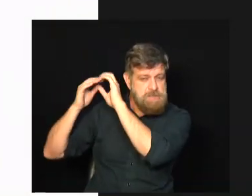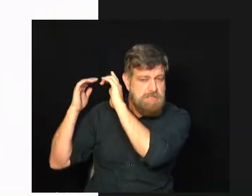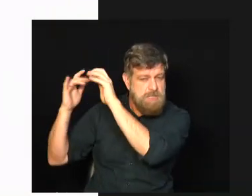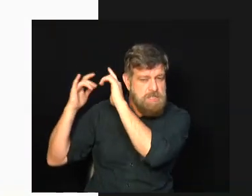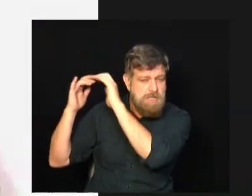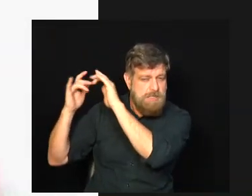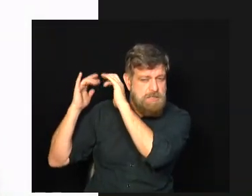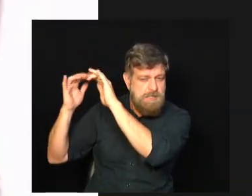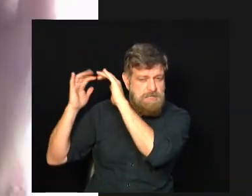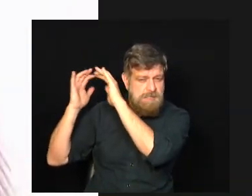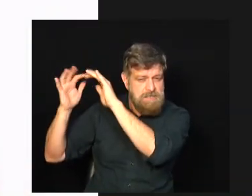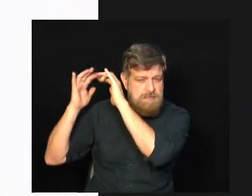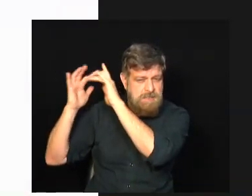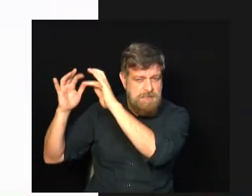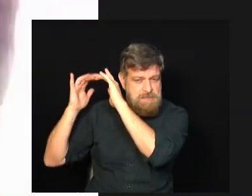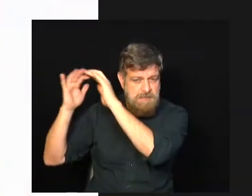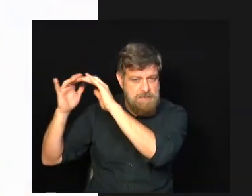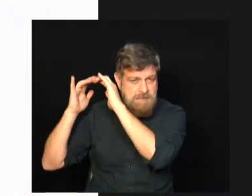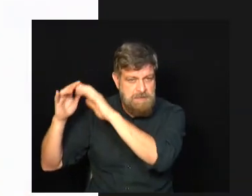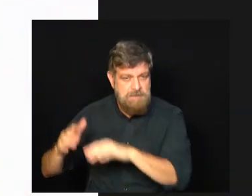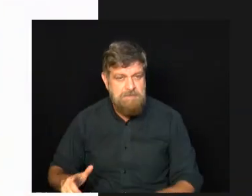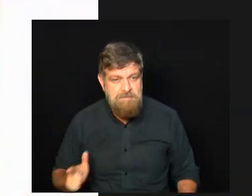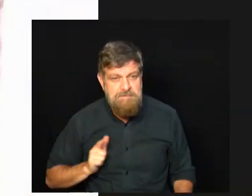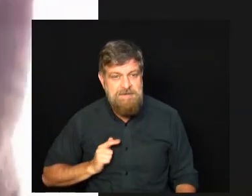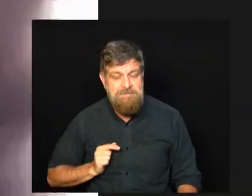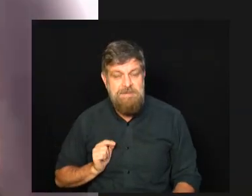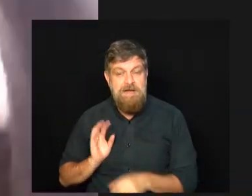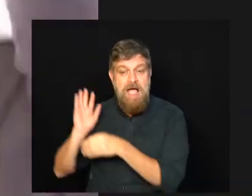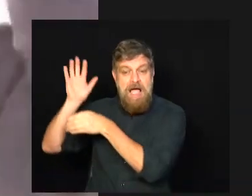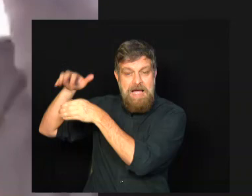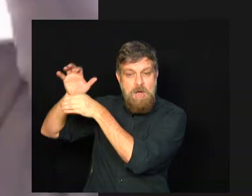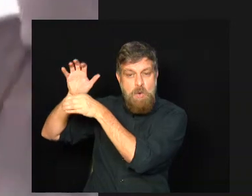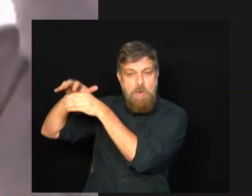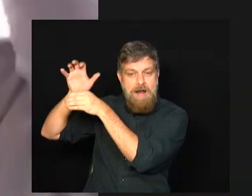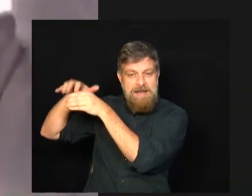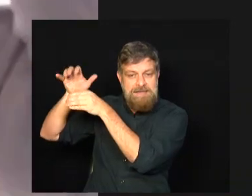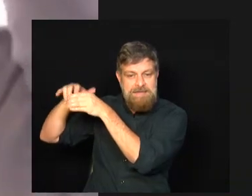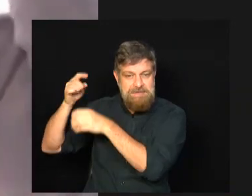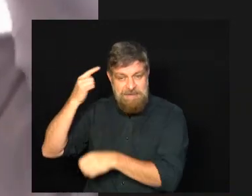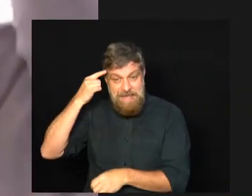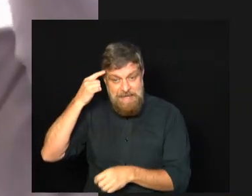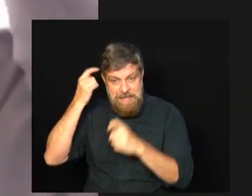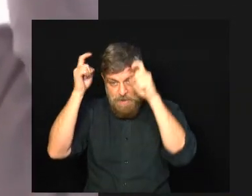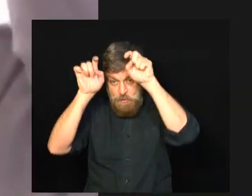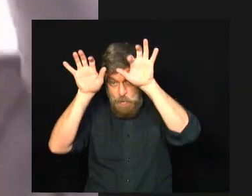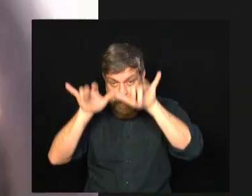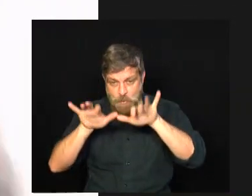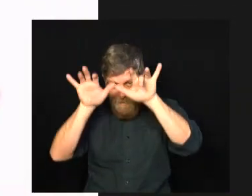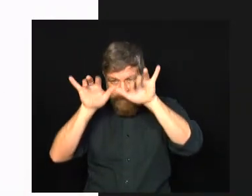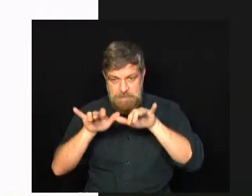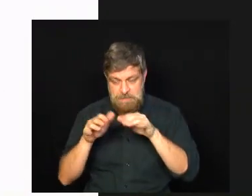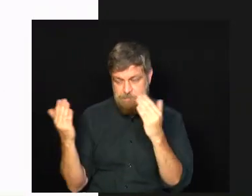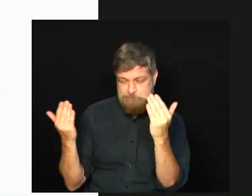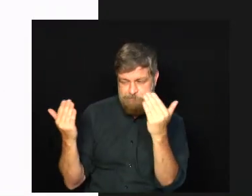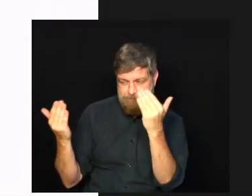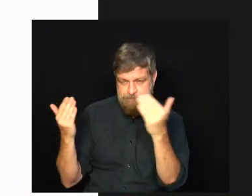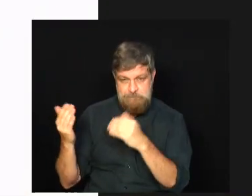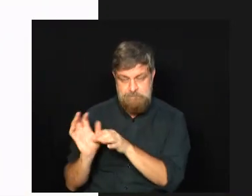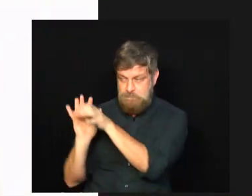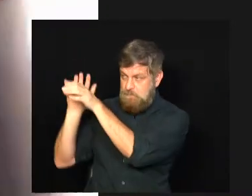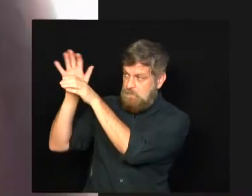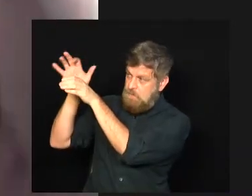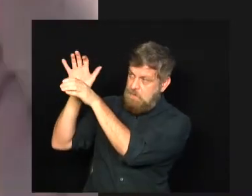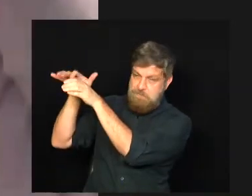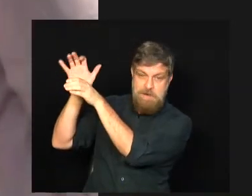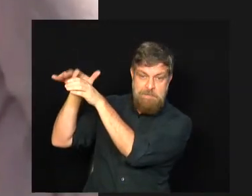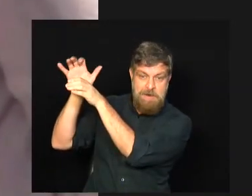lá numa pasta deste computador biológico. Está lá na pasta.